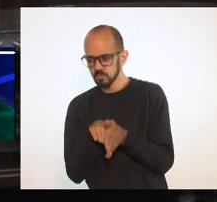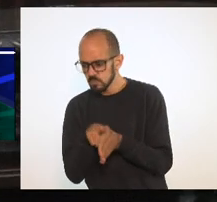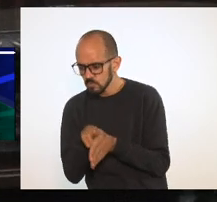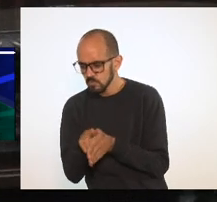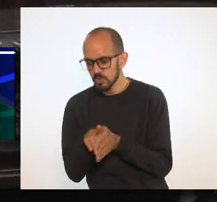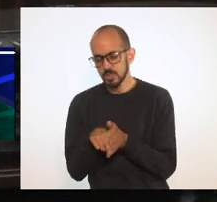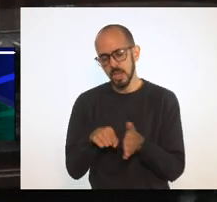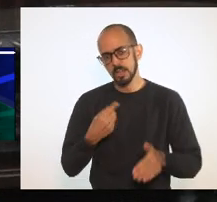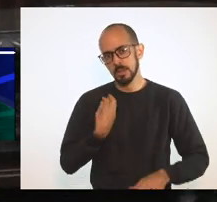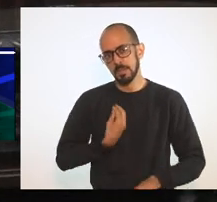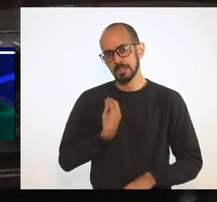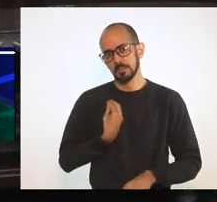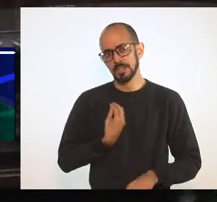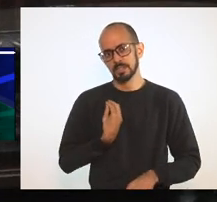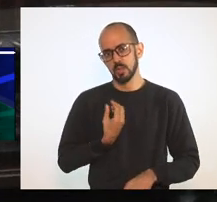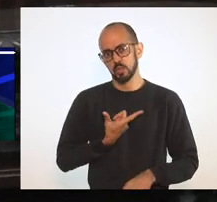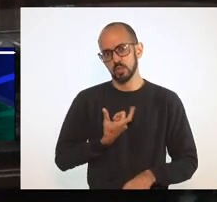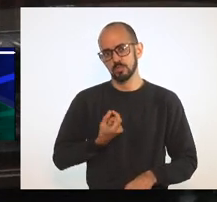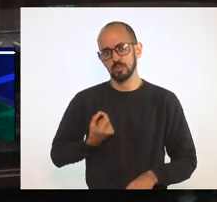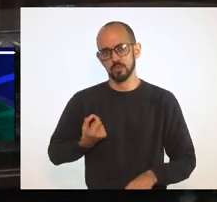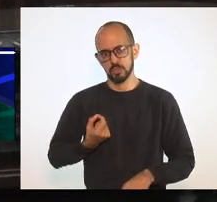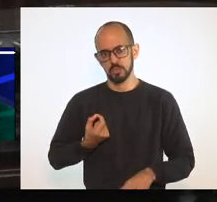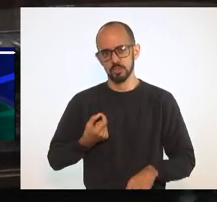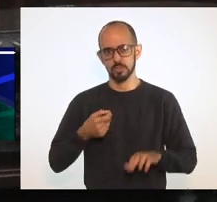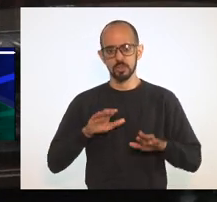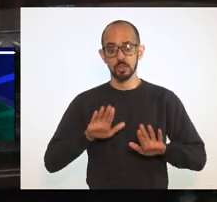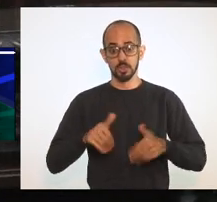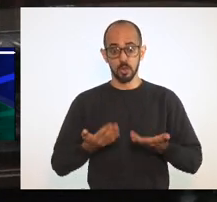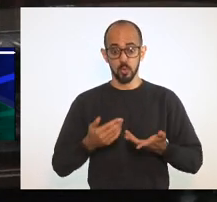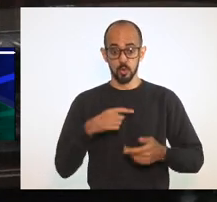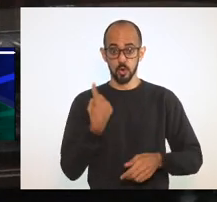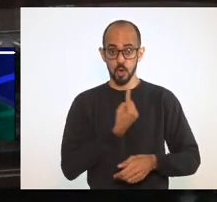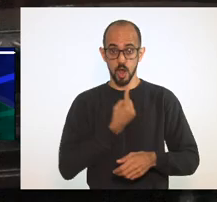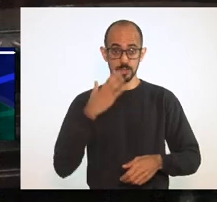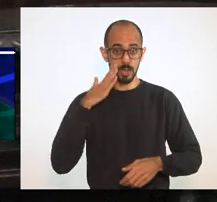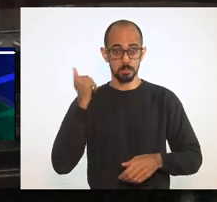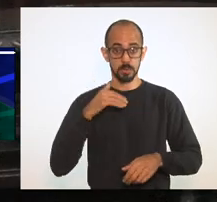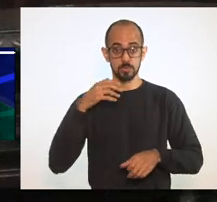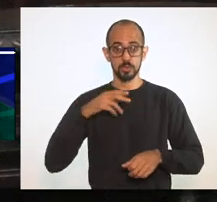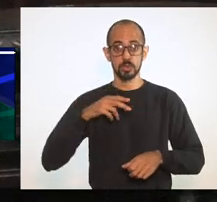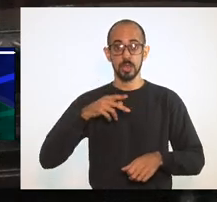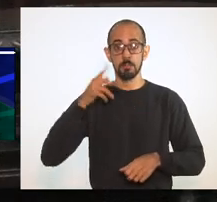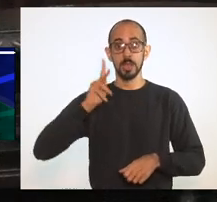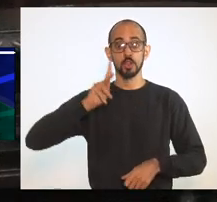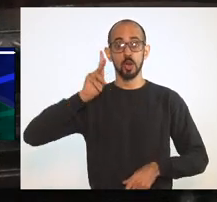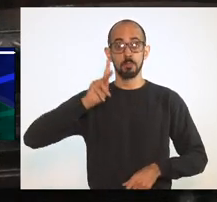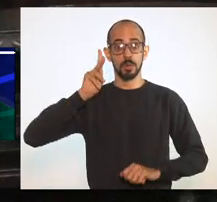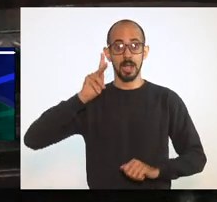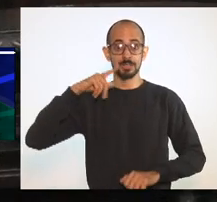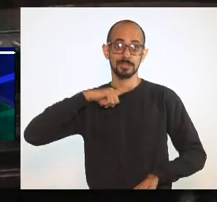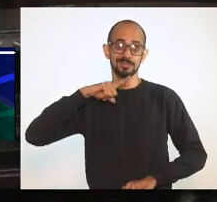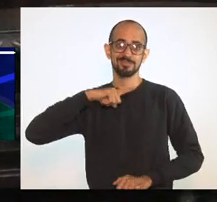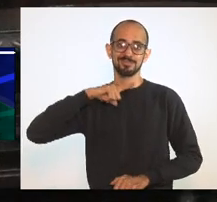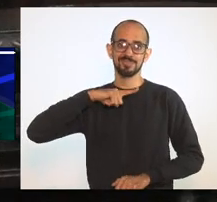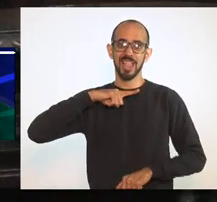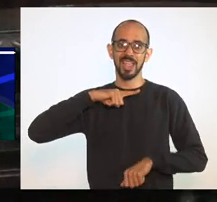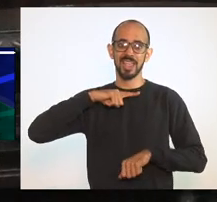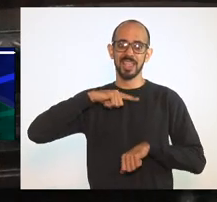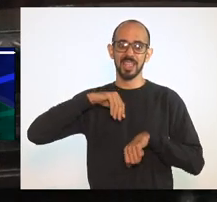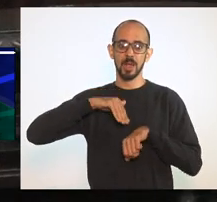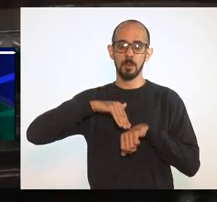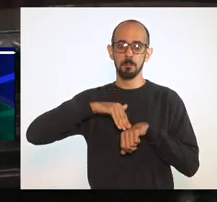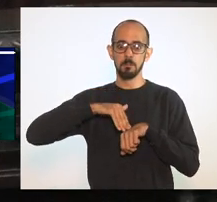especial. E nós sabemos que a Petrobras hoje tem o maior escritório de